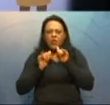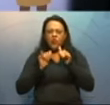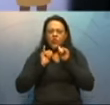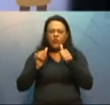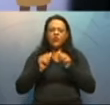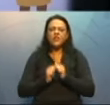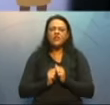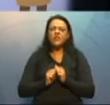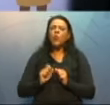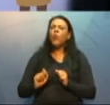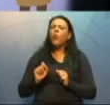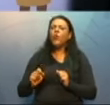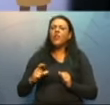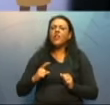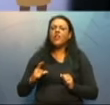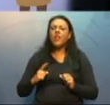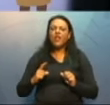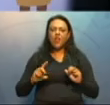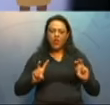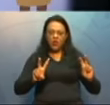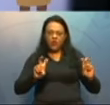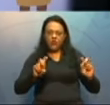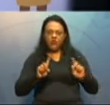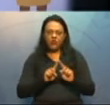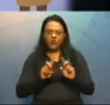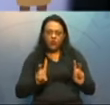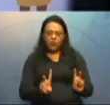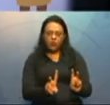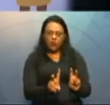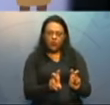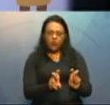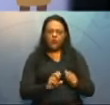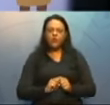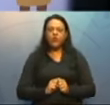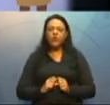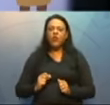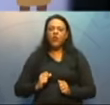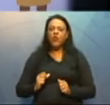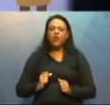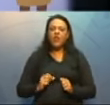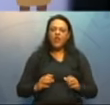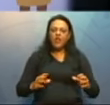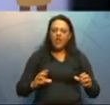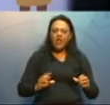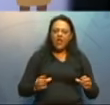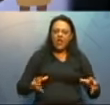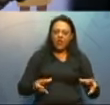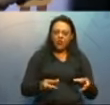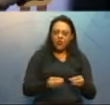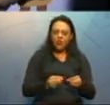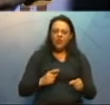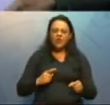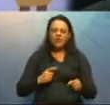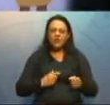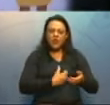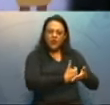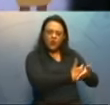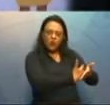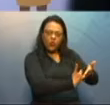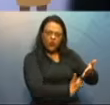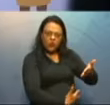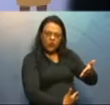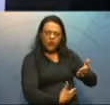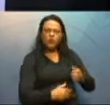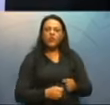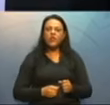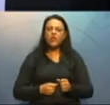notícia, que ela precisa ter o título, subtítulo, o lead e o corpo da